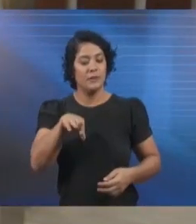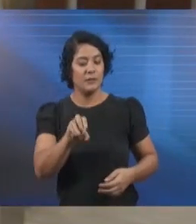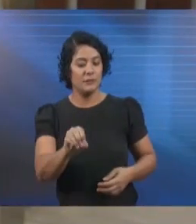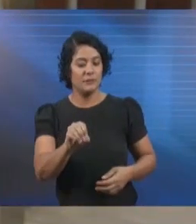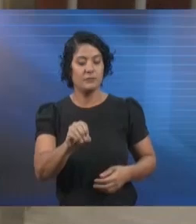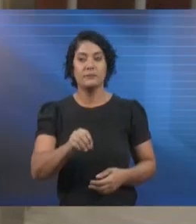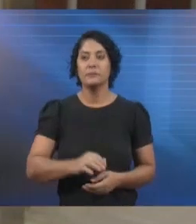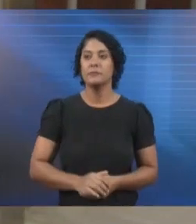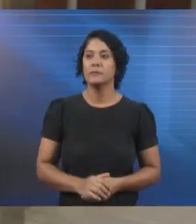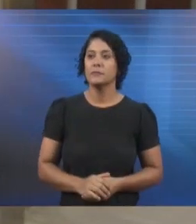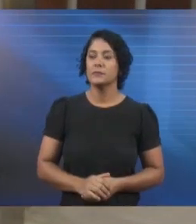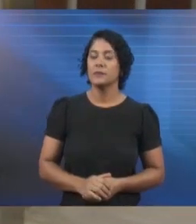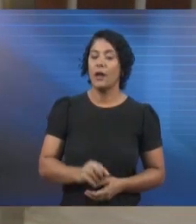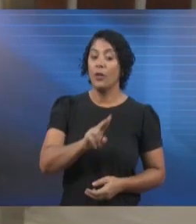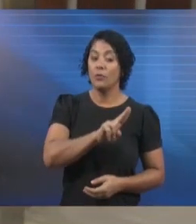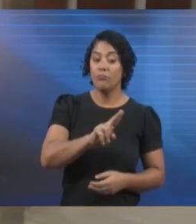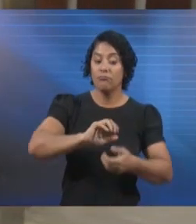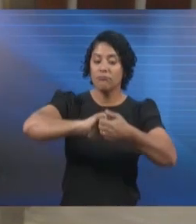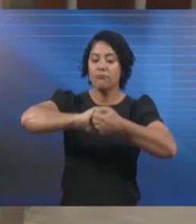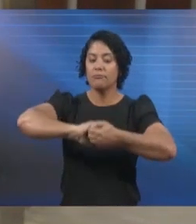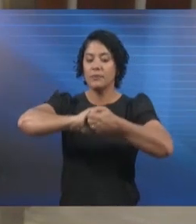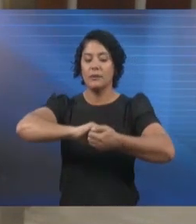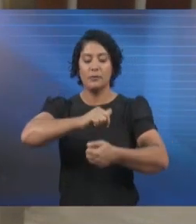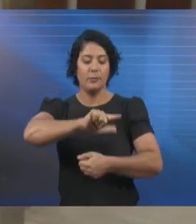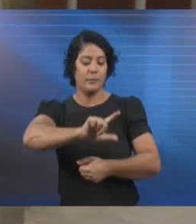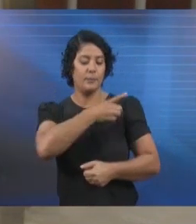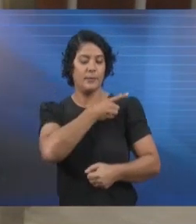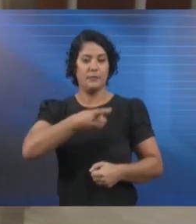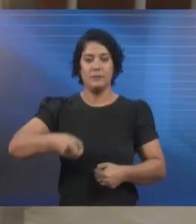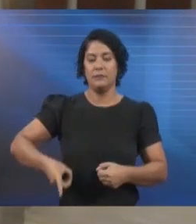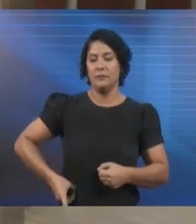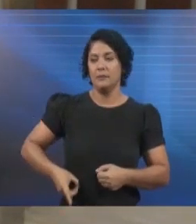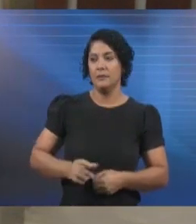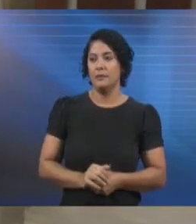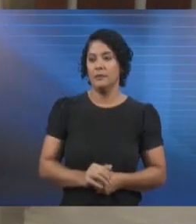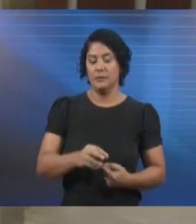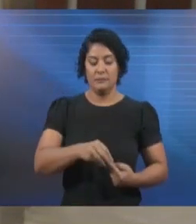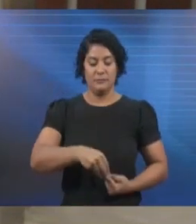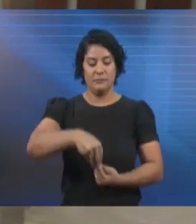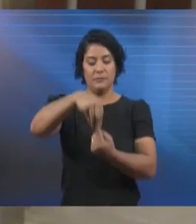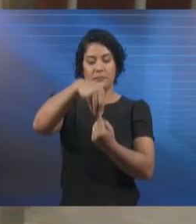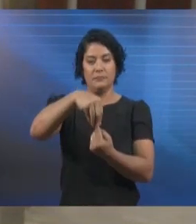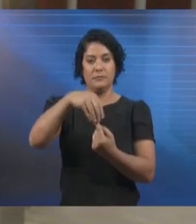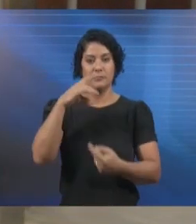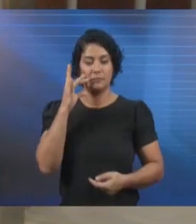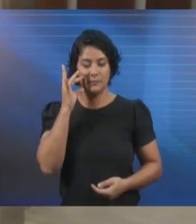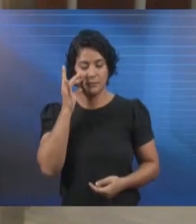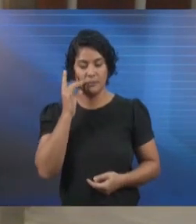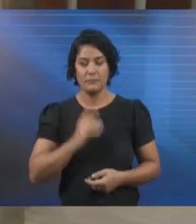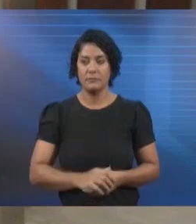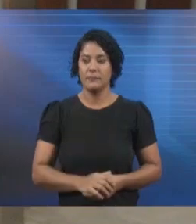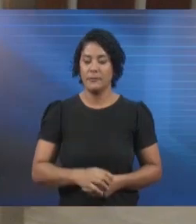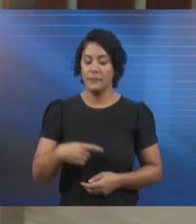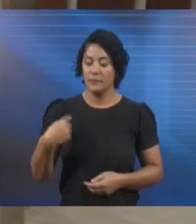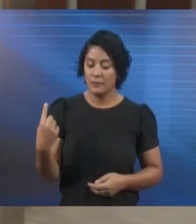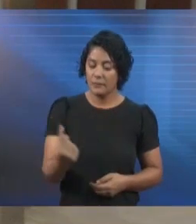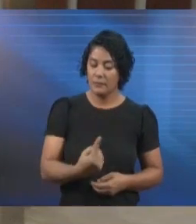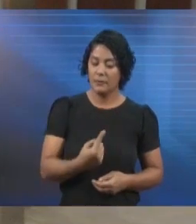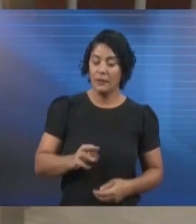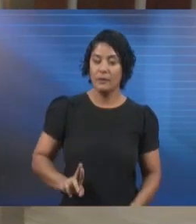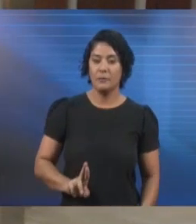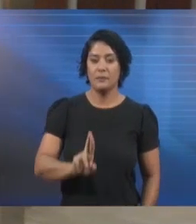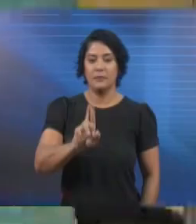4 seu nome eu quero cumprimentar os demais colegas destacando a presença entre nós da